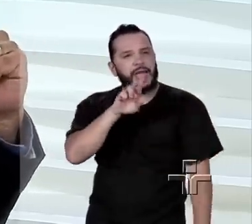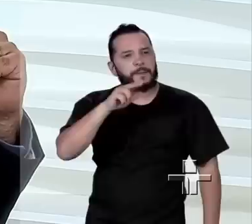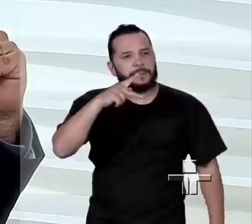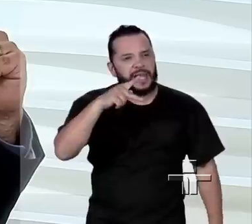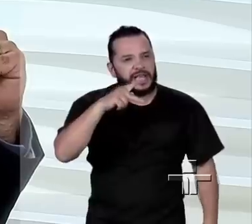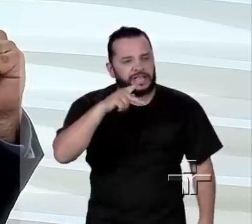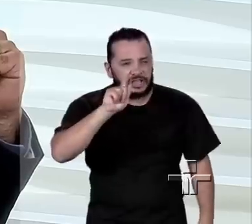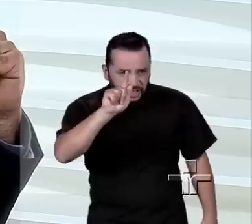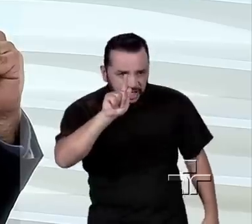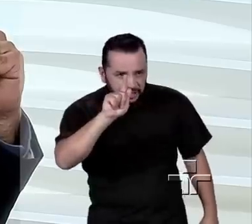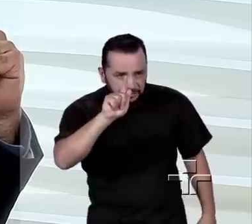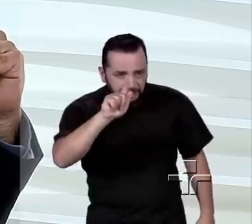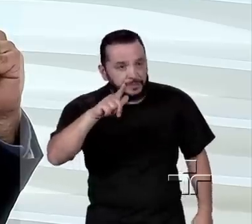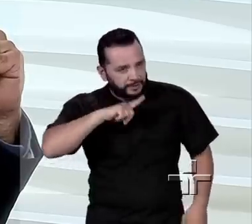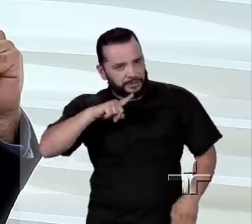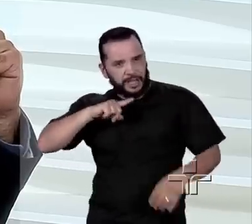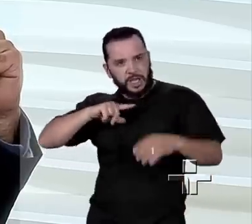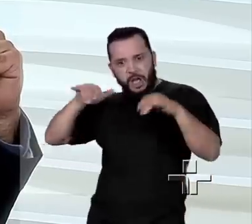lança-granada,